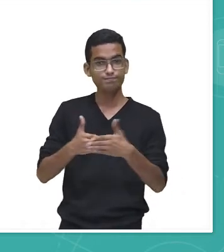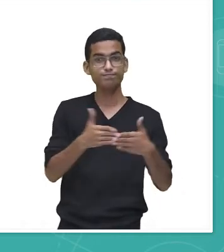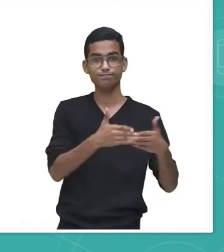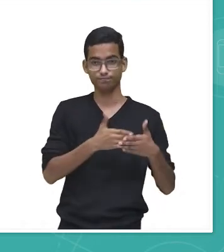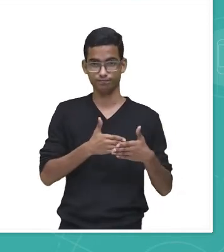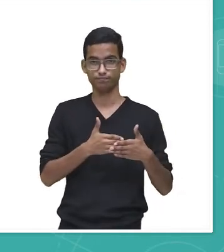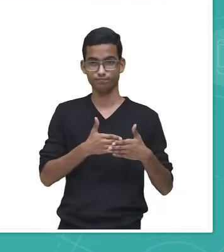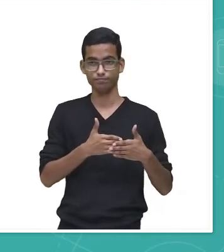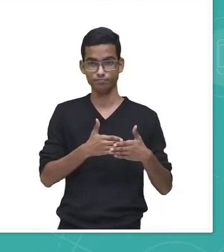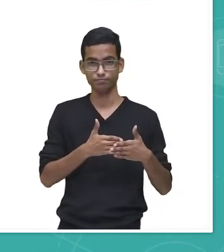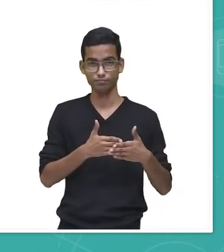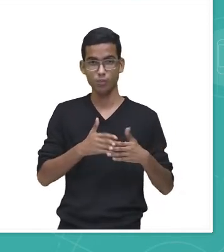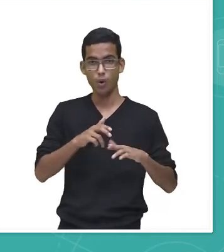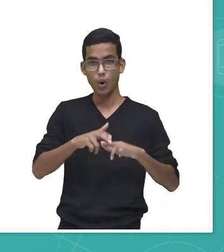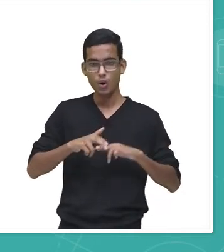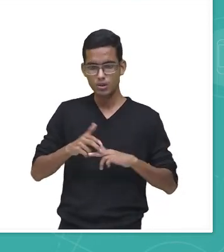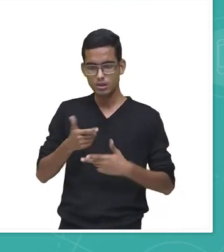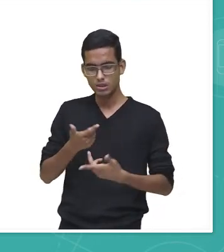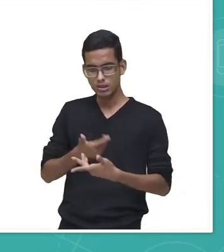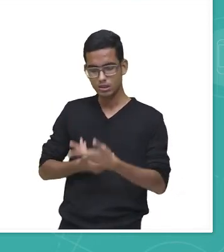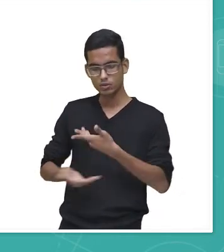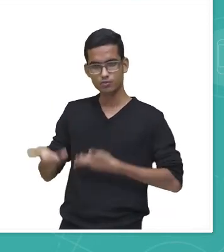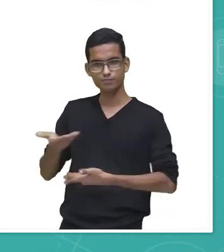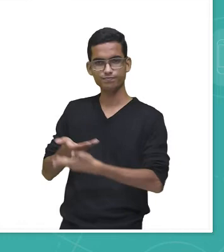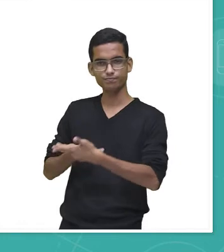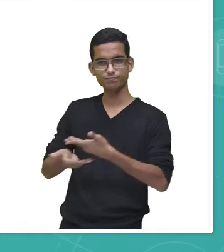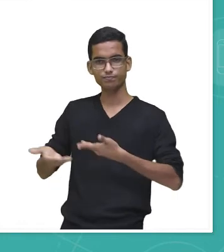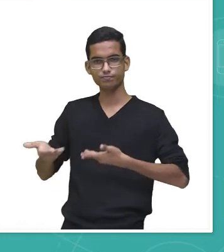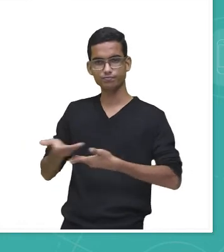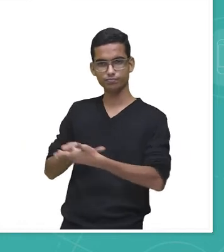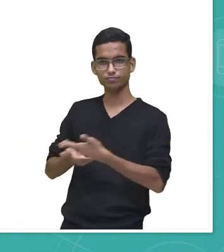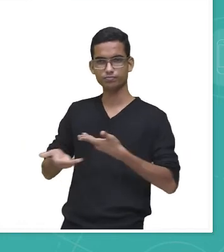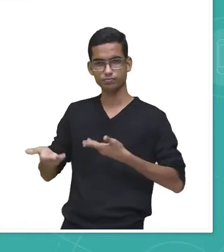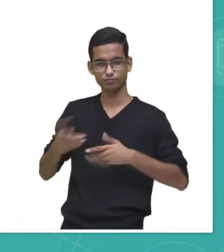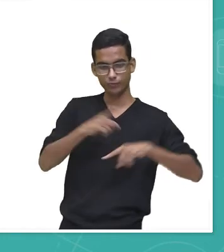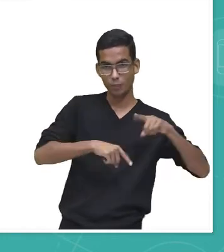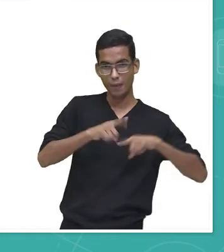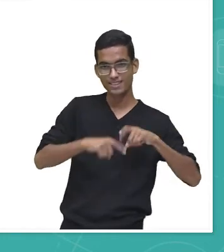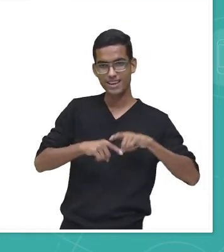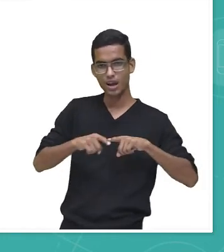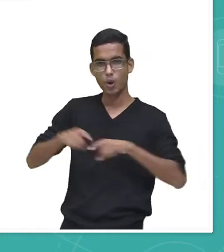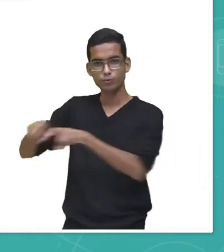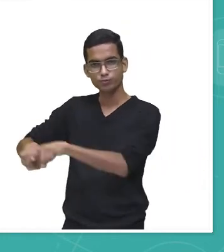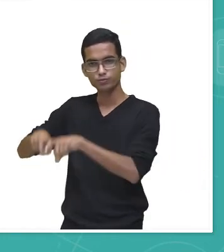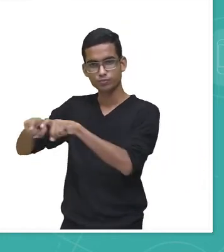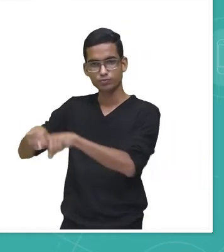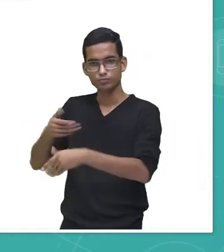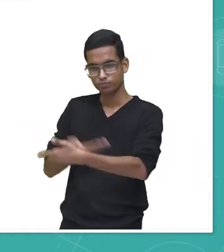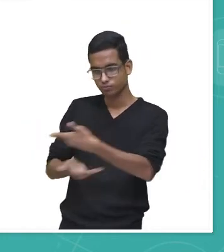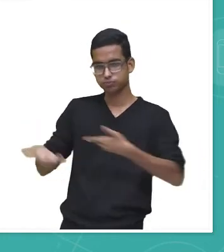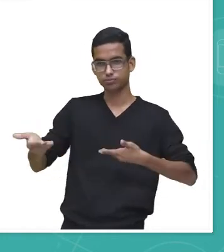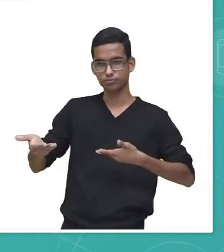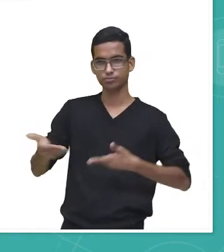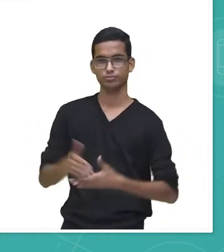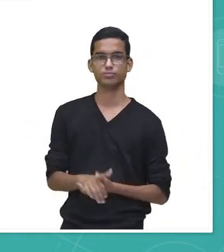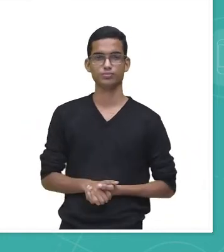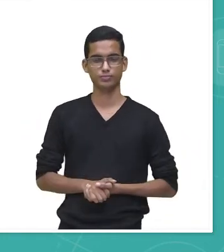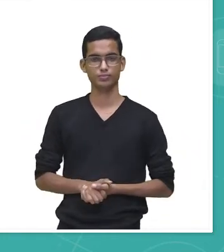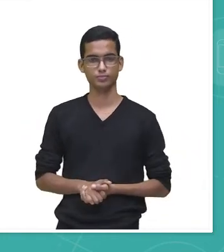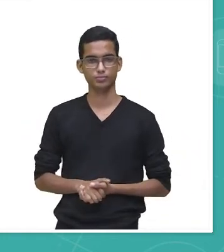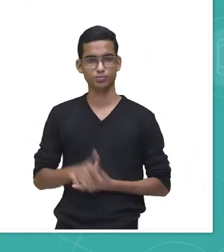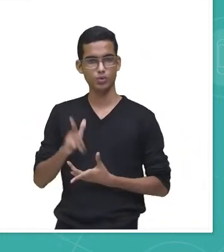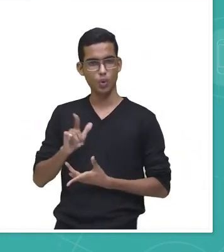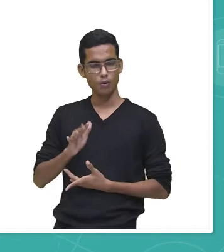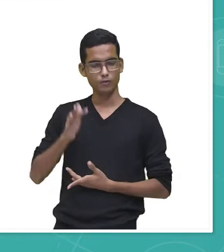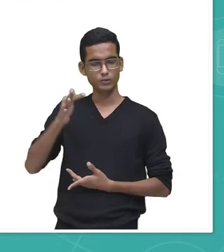pequeno excedente. Por que que eu sei disso? Olha aqui para a professora. Porque lá mais para frente vão surgir os burgos, que são